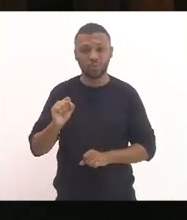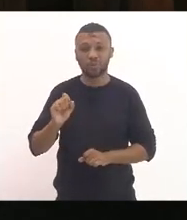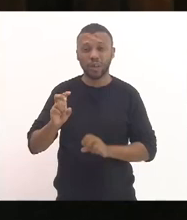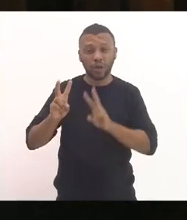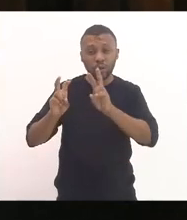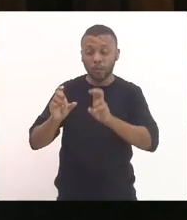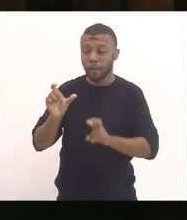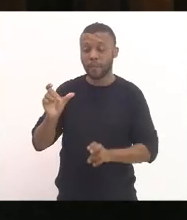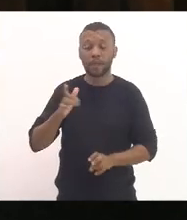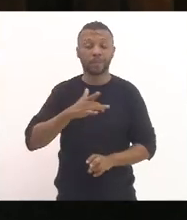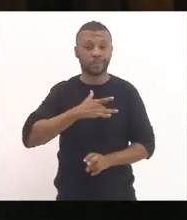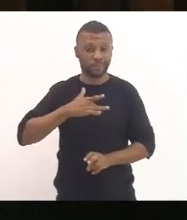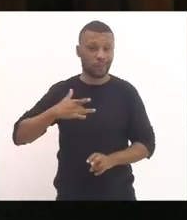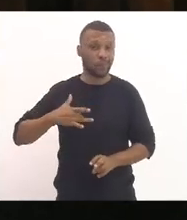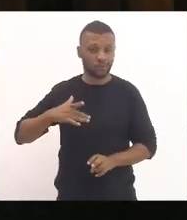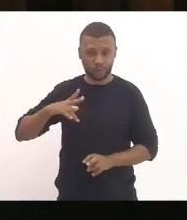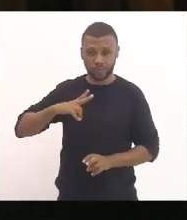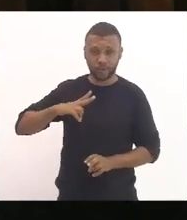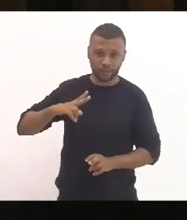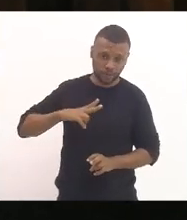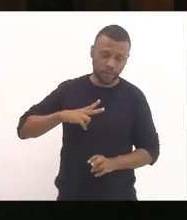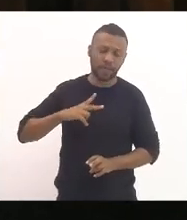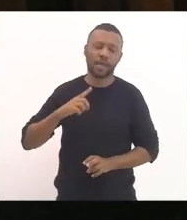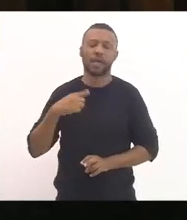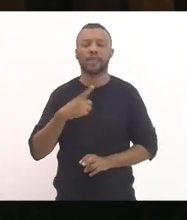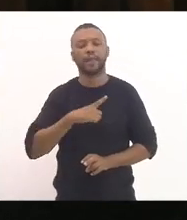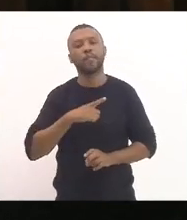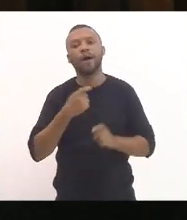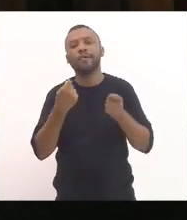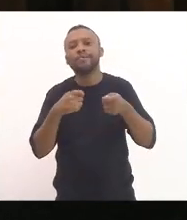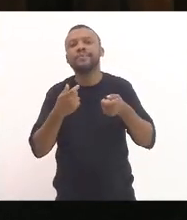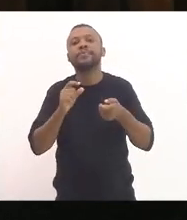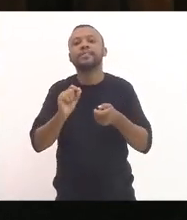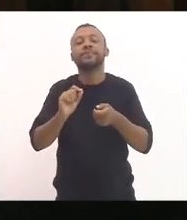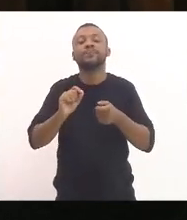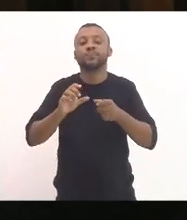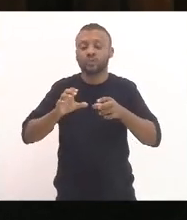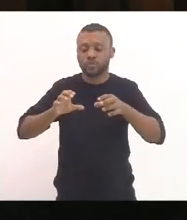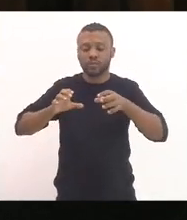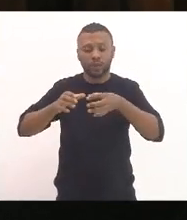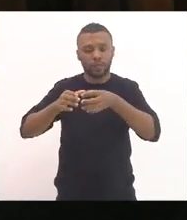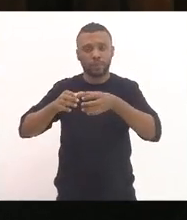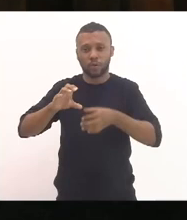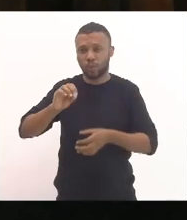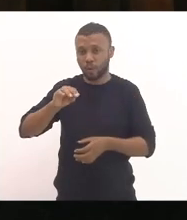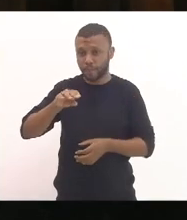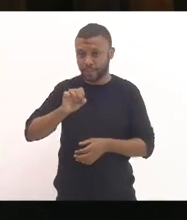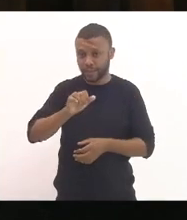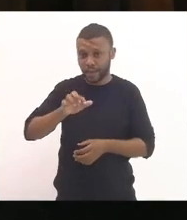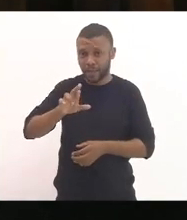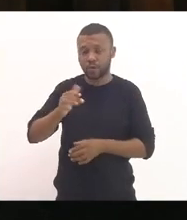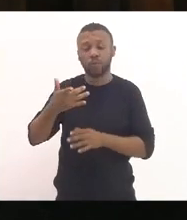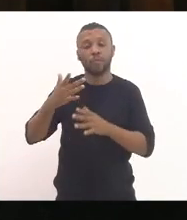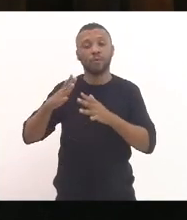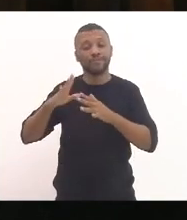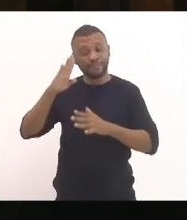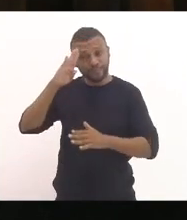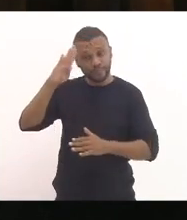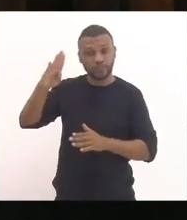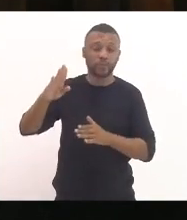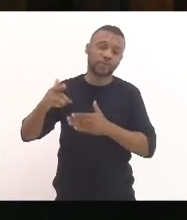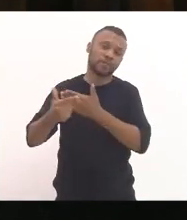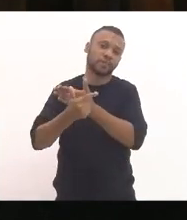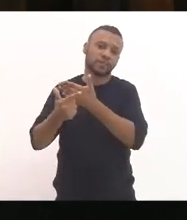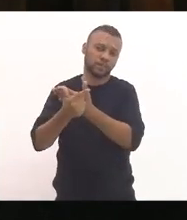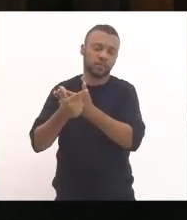volto a afirmar necessidade e temos a classe de comissário como ápice da carreira na modificativa emenda modificativa